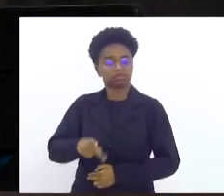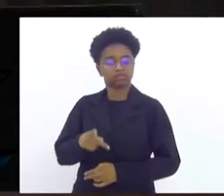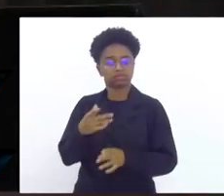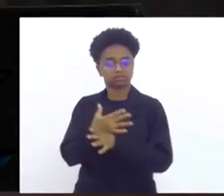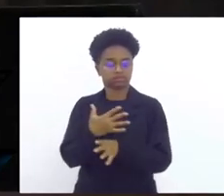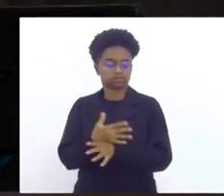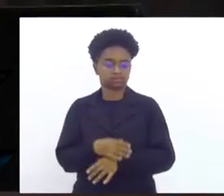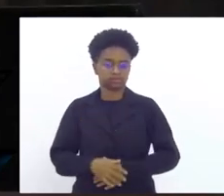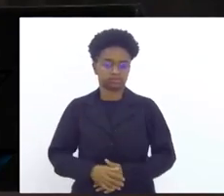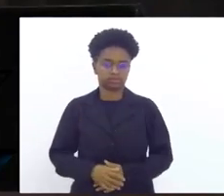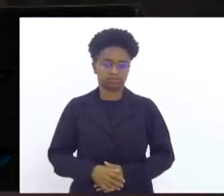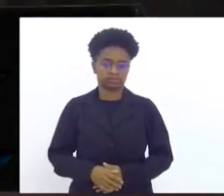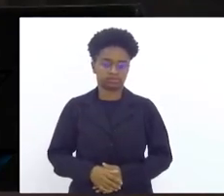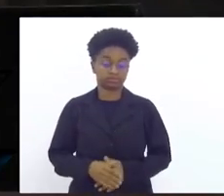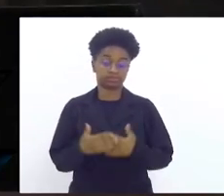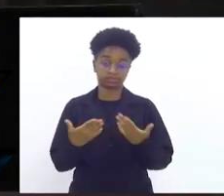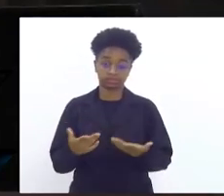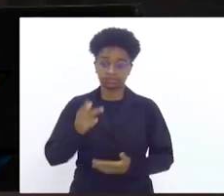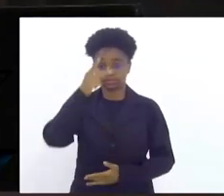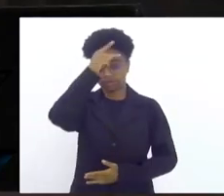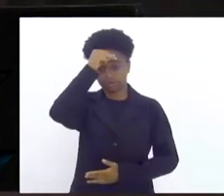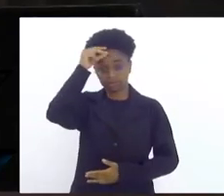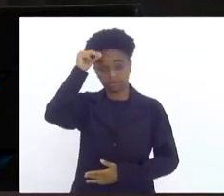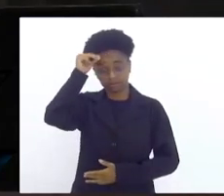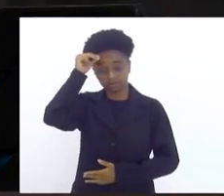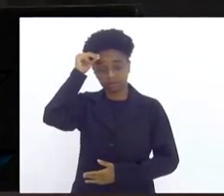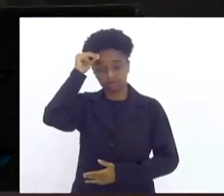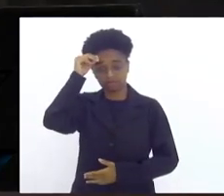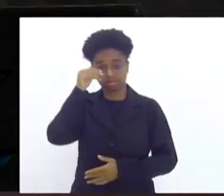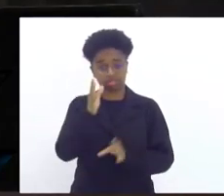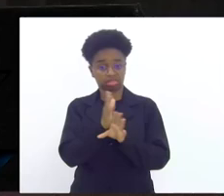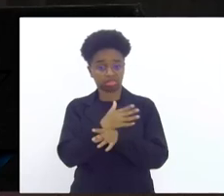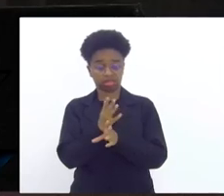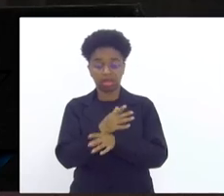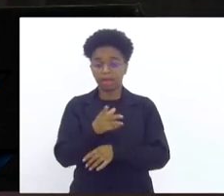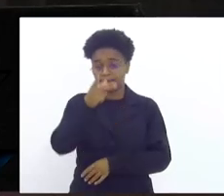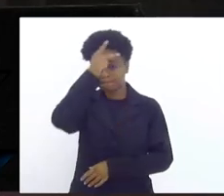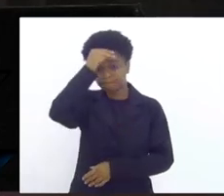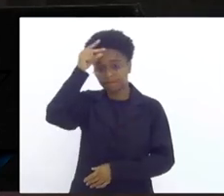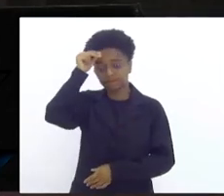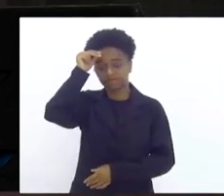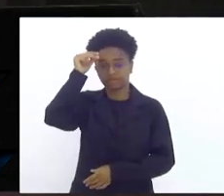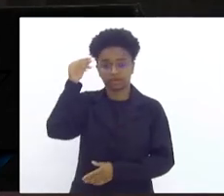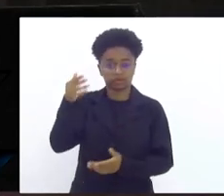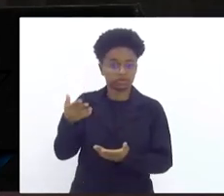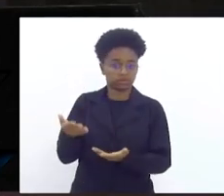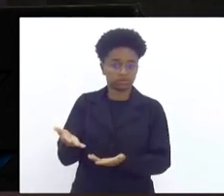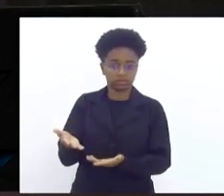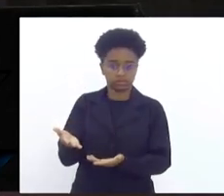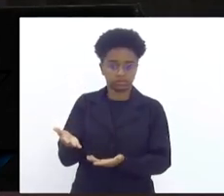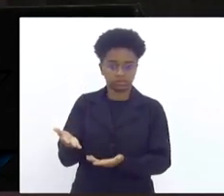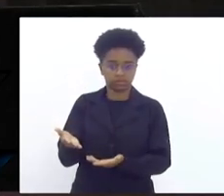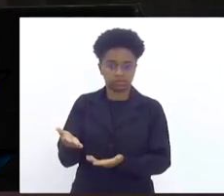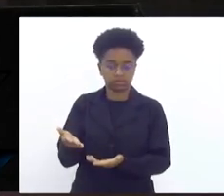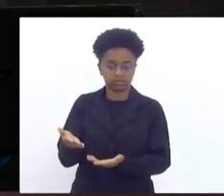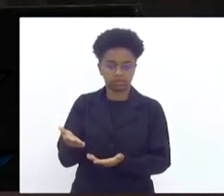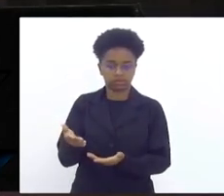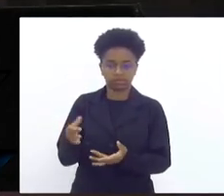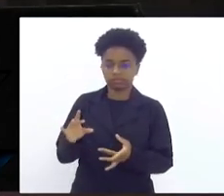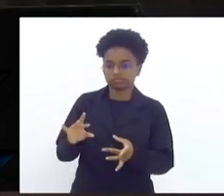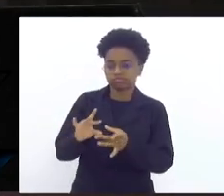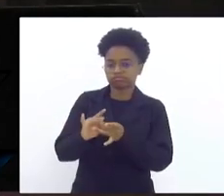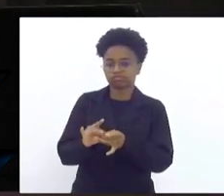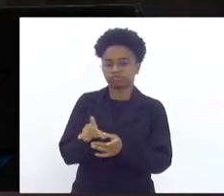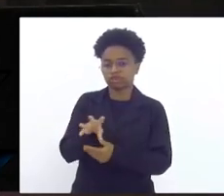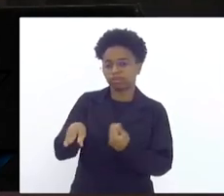são ou seja um prefeito leniente um prefeito que flerta com